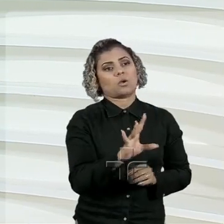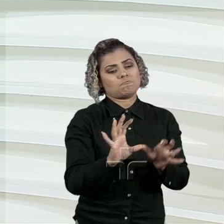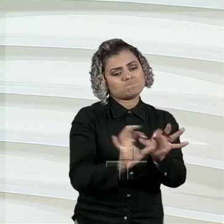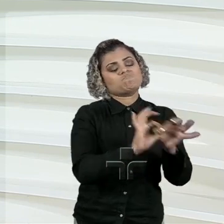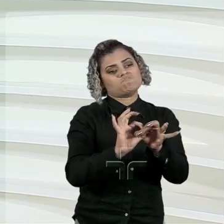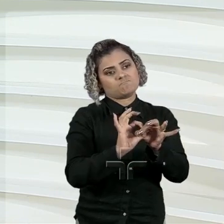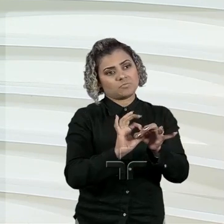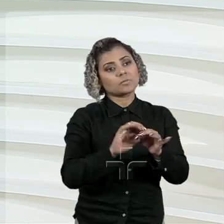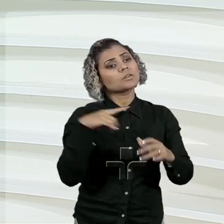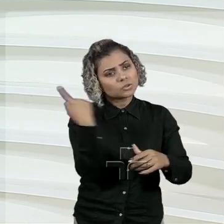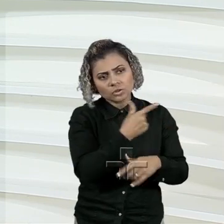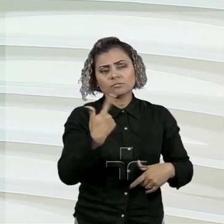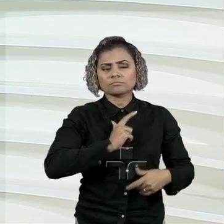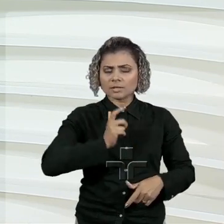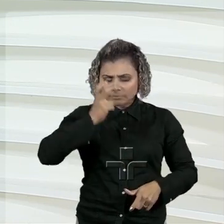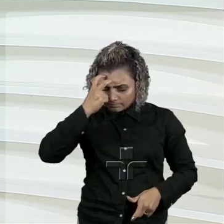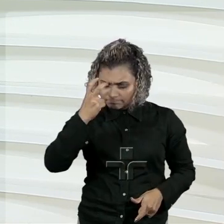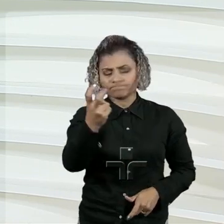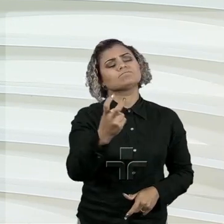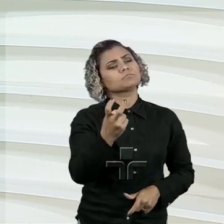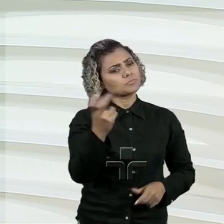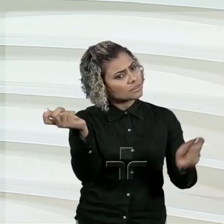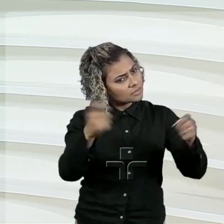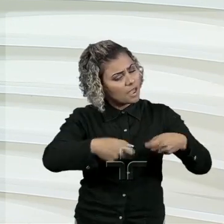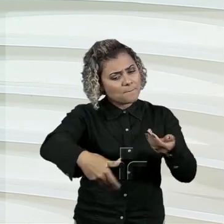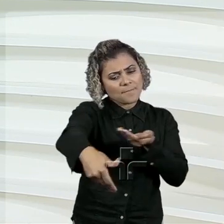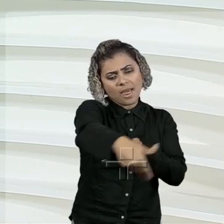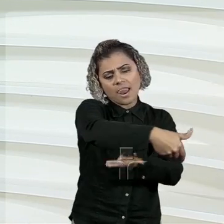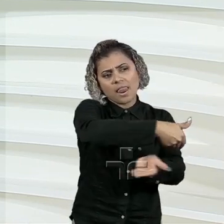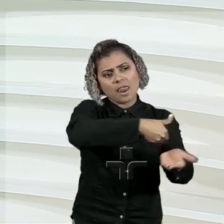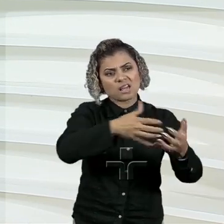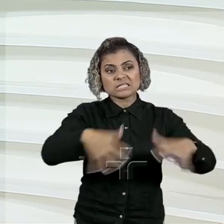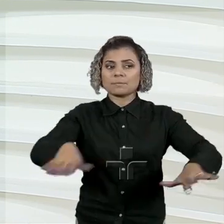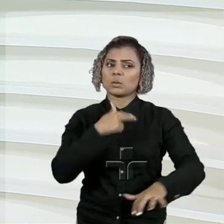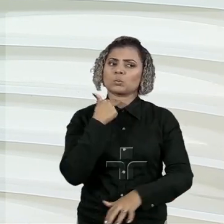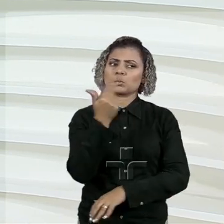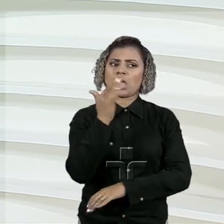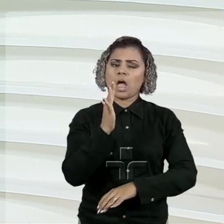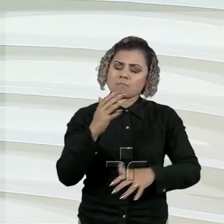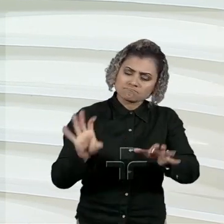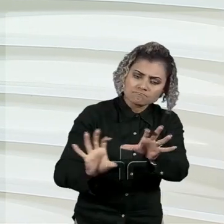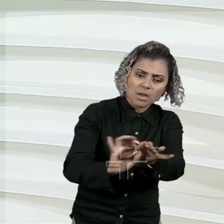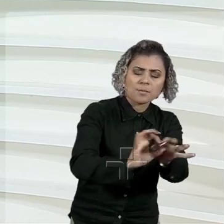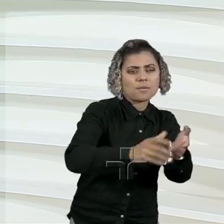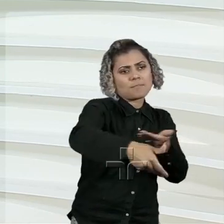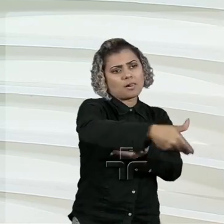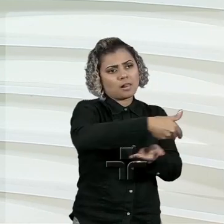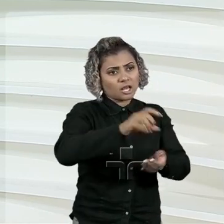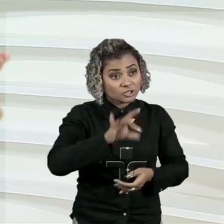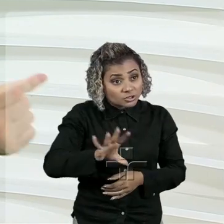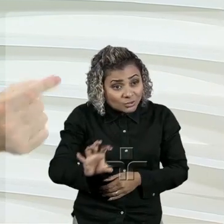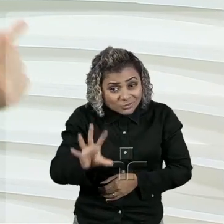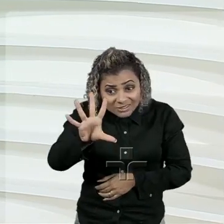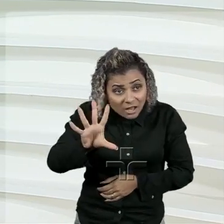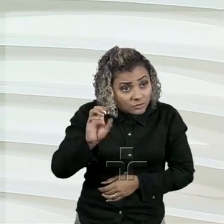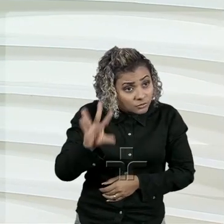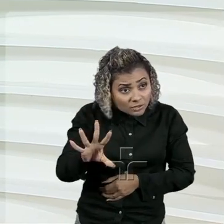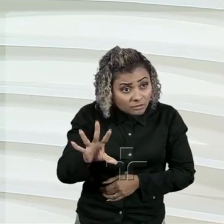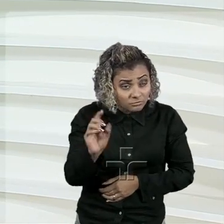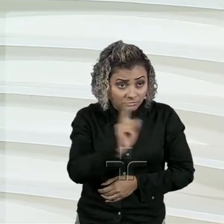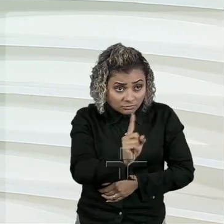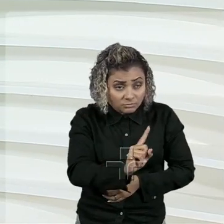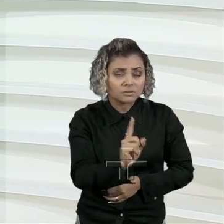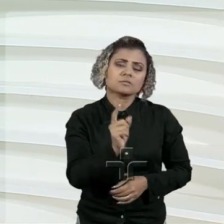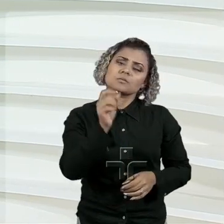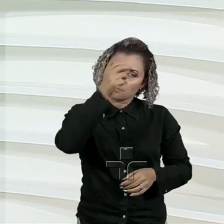muita inteligência que pode ser compartilhada de parte a parte nesse processo. Não é só o Estado que pode ensinar, mas os municípios